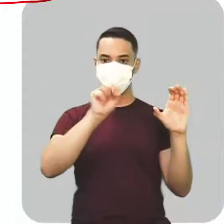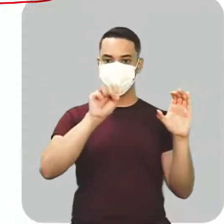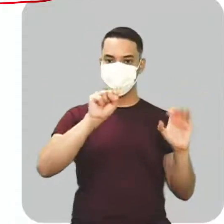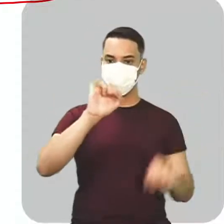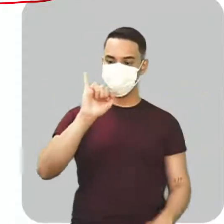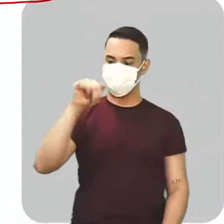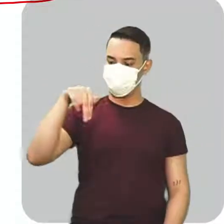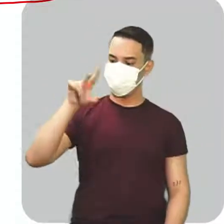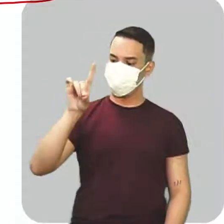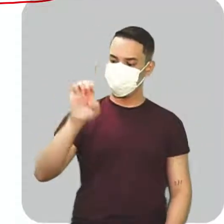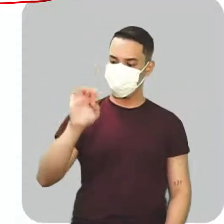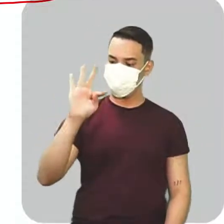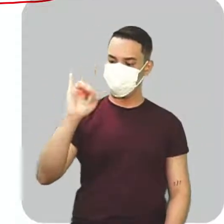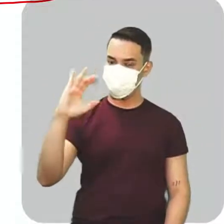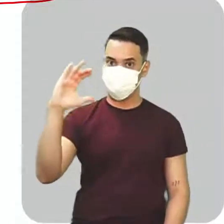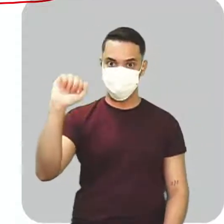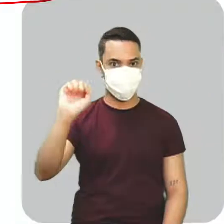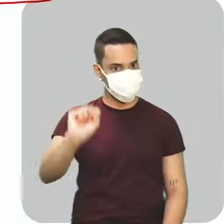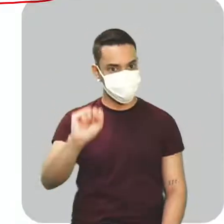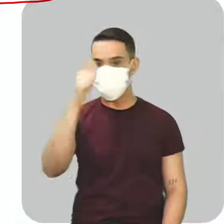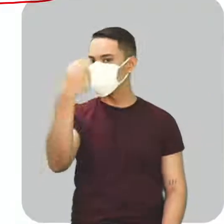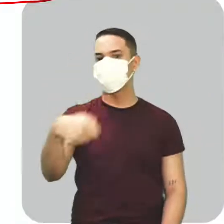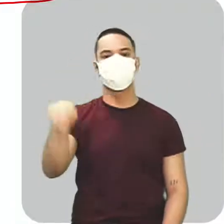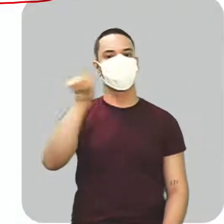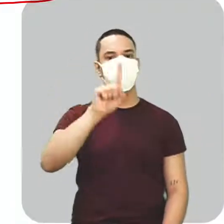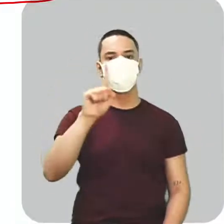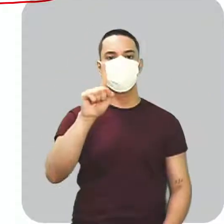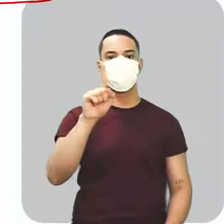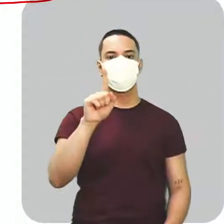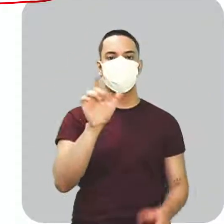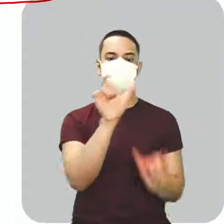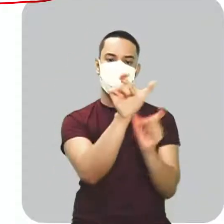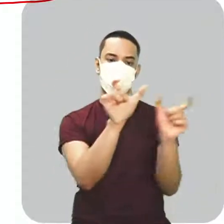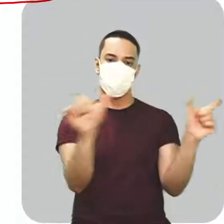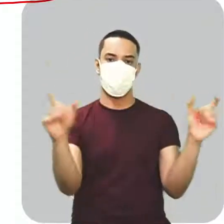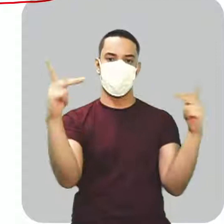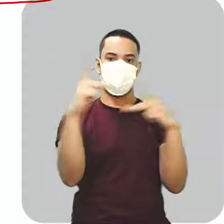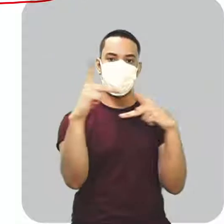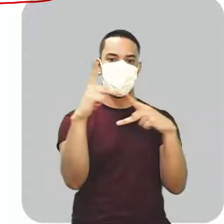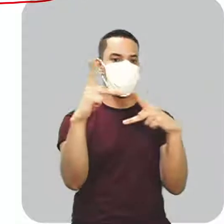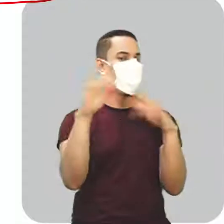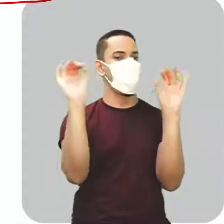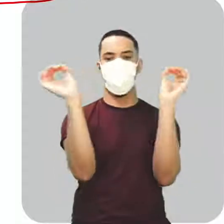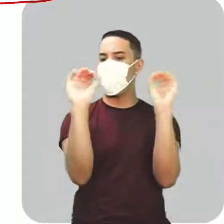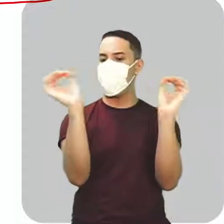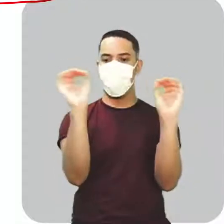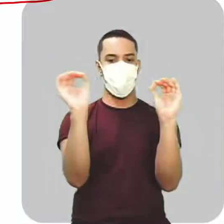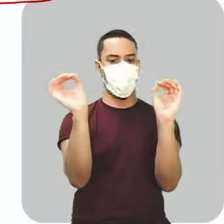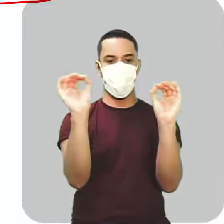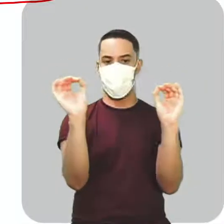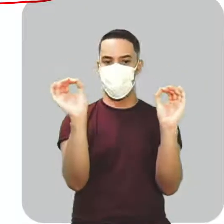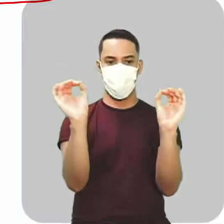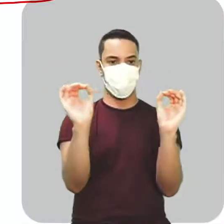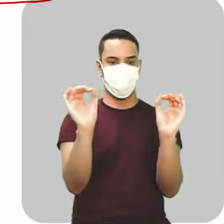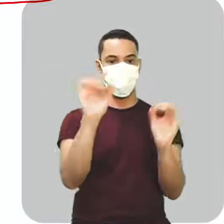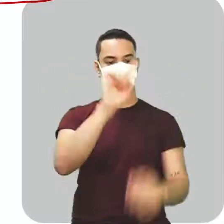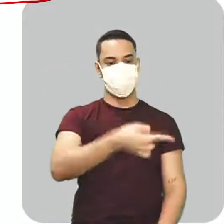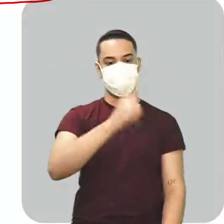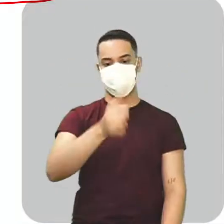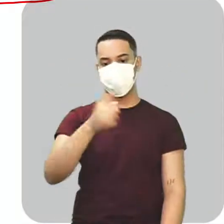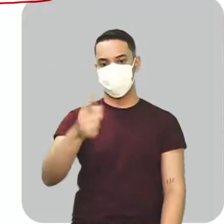assindéticas. Tá bom? É um período composto por coordenação. Por que é um período composto? Porque apresenta mais de uma oração. Tá